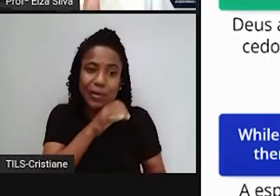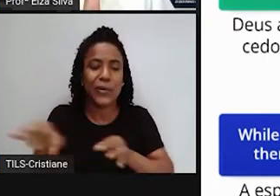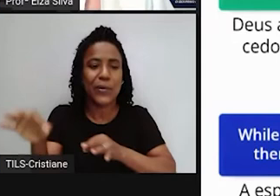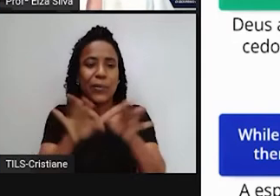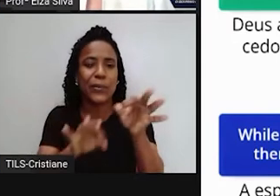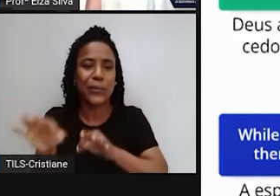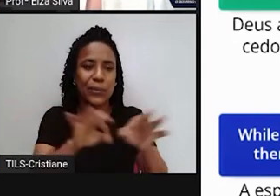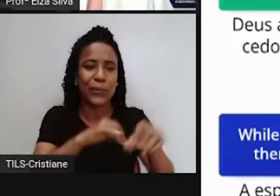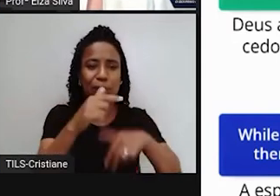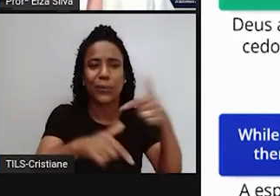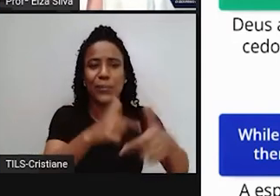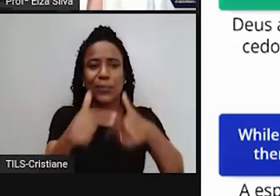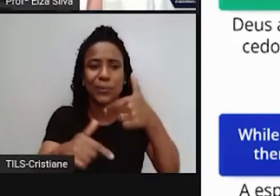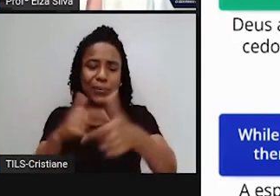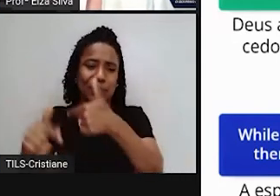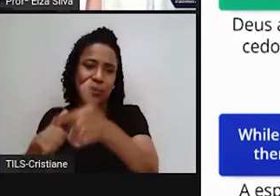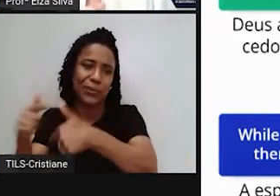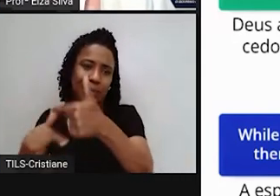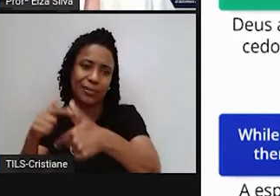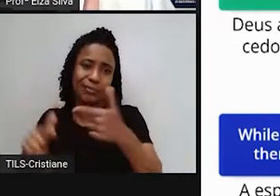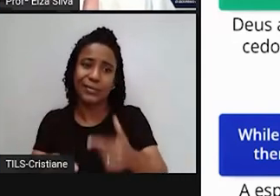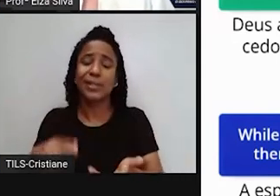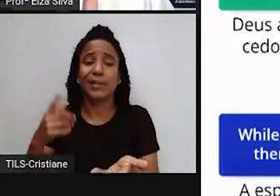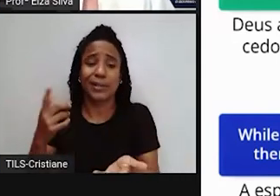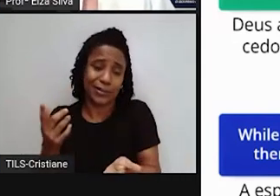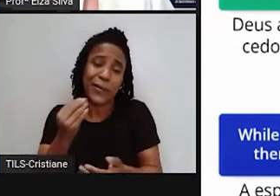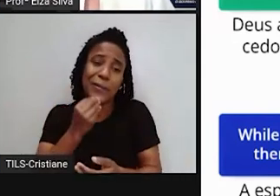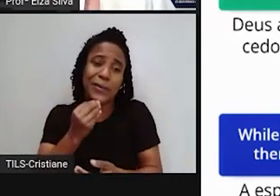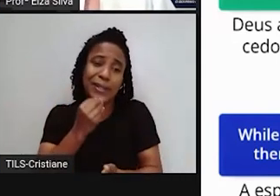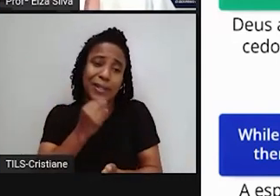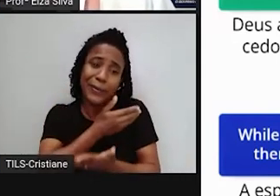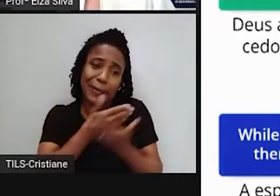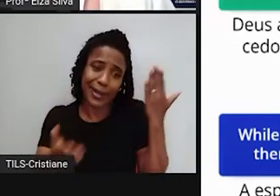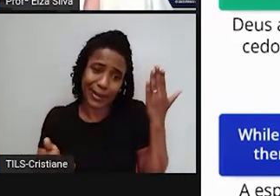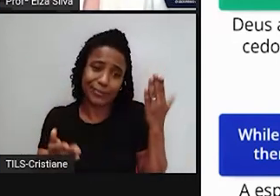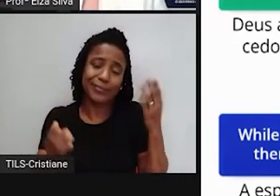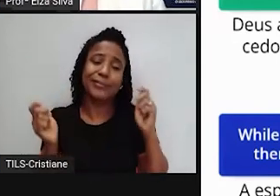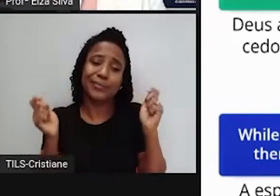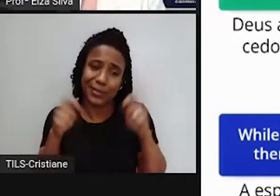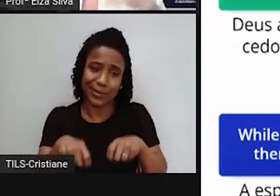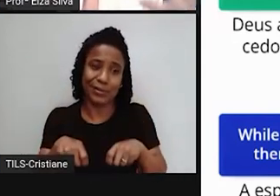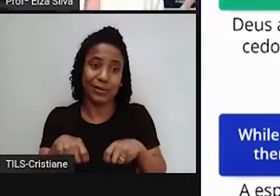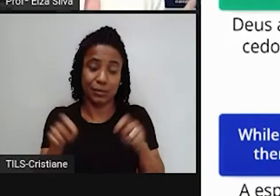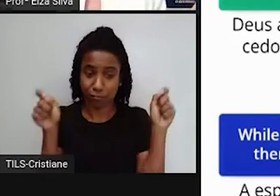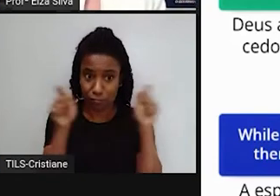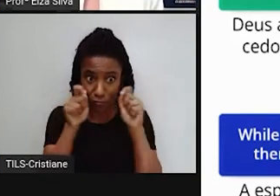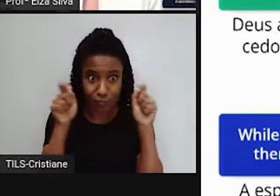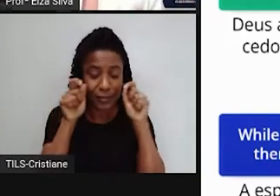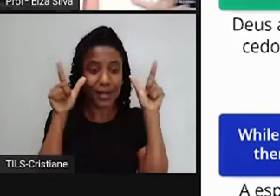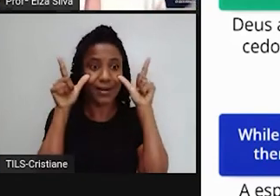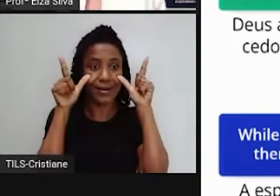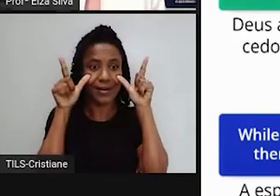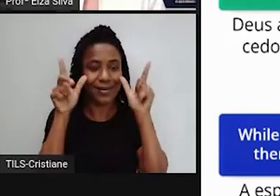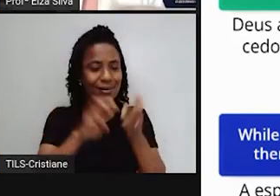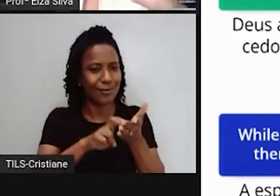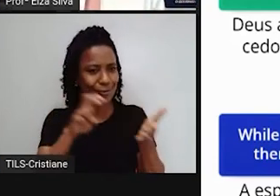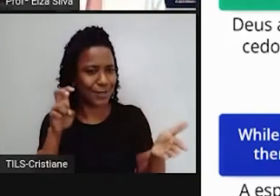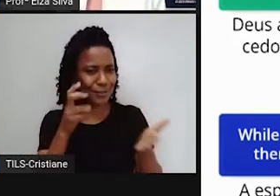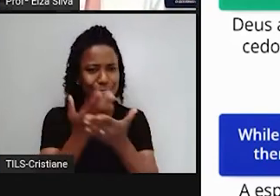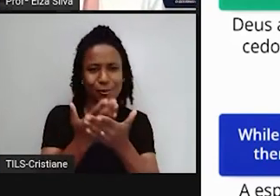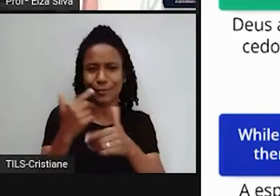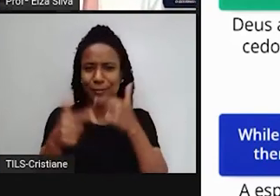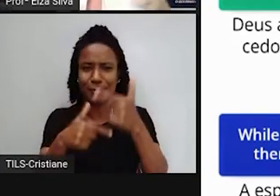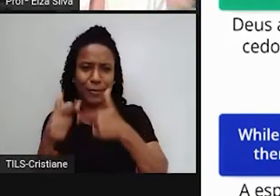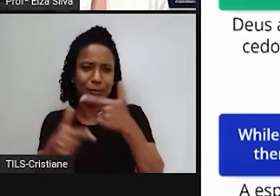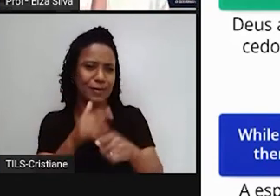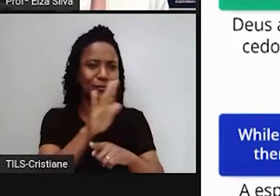lá dormindo durante muito tempo, você pode perder muitas oportunidades na vida. Então, vamos ficar ativos logo cedo, trabalhar, estudar, ajudar